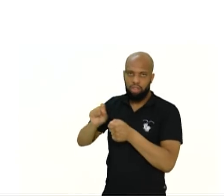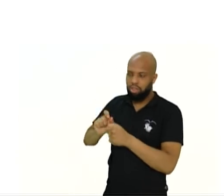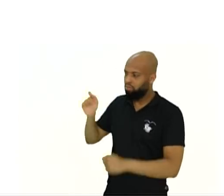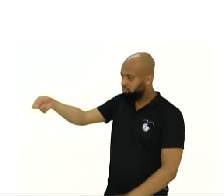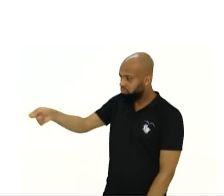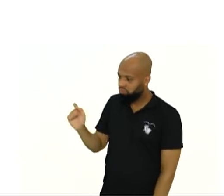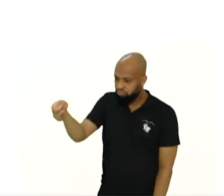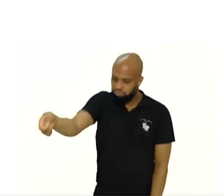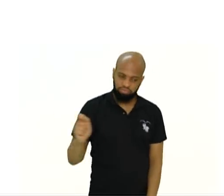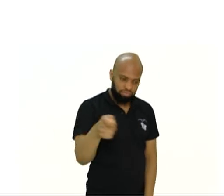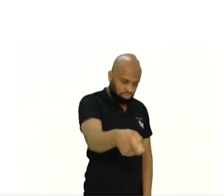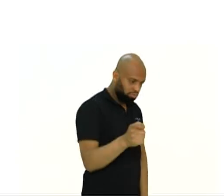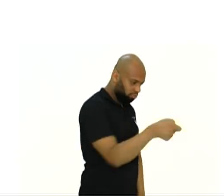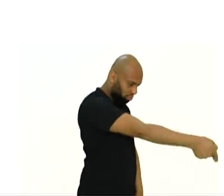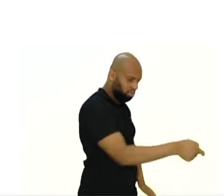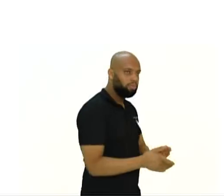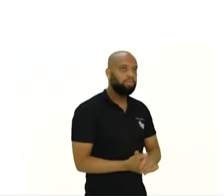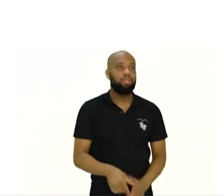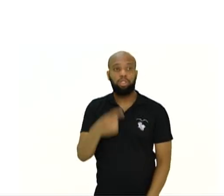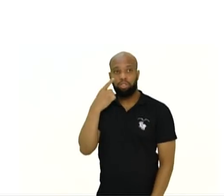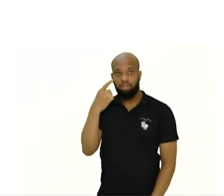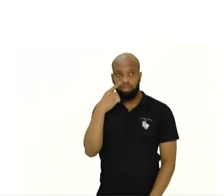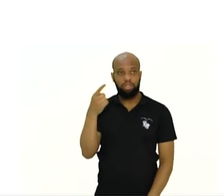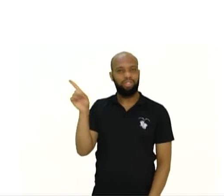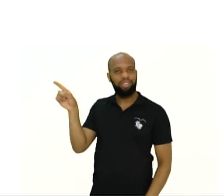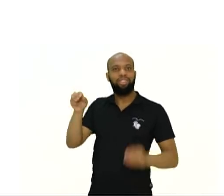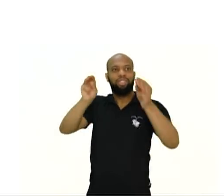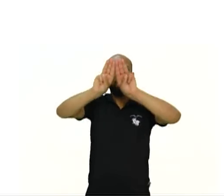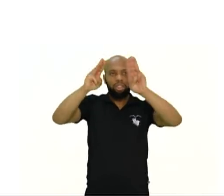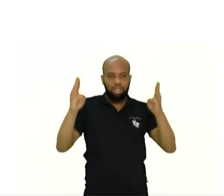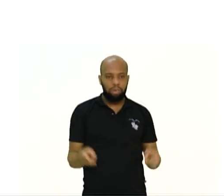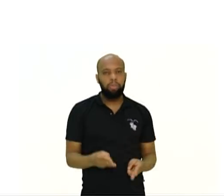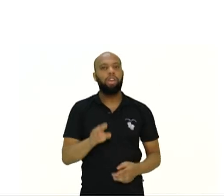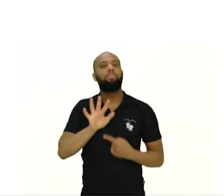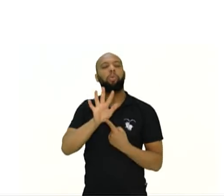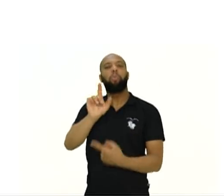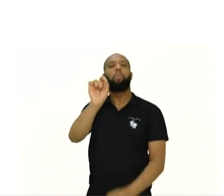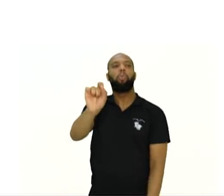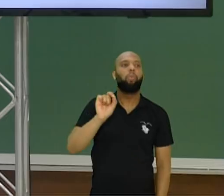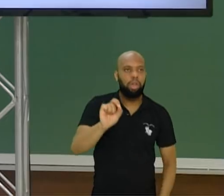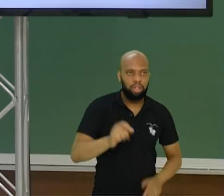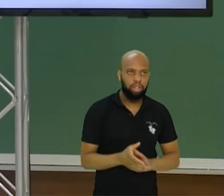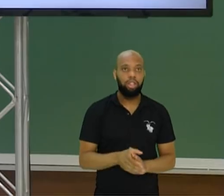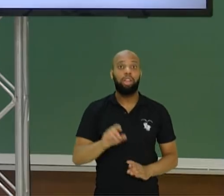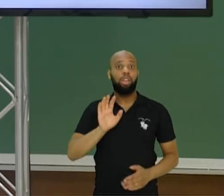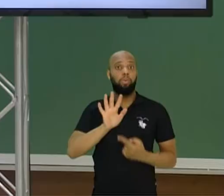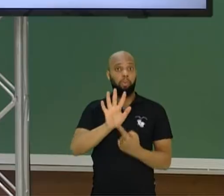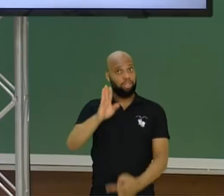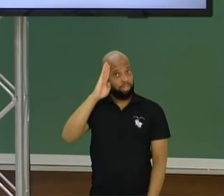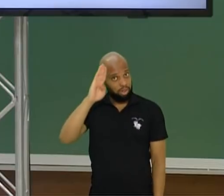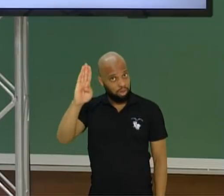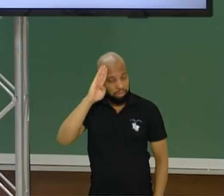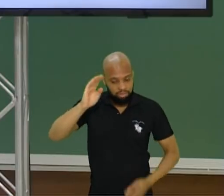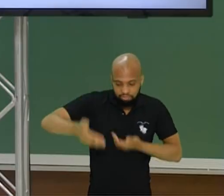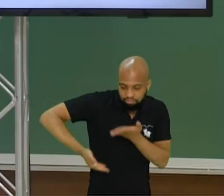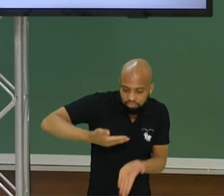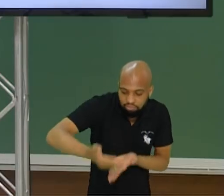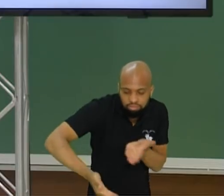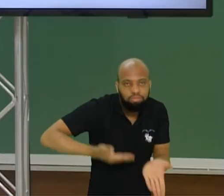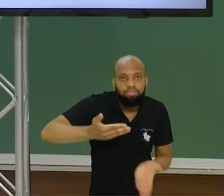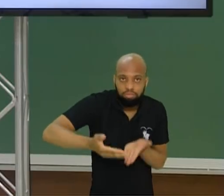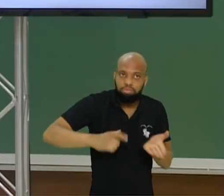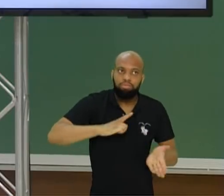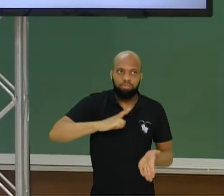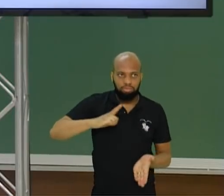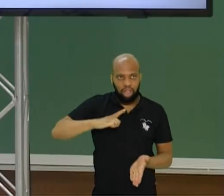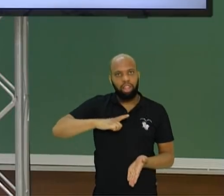Produção agropecuária, né, dos Estados Unidos, esse mapa aqui, ele vai mostrar então os principais cultivos e